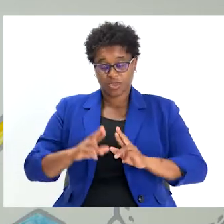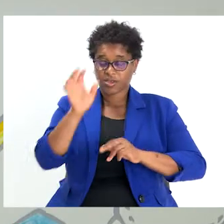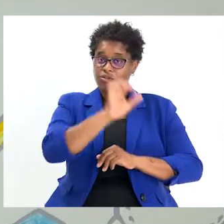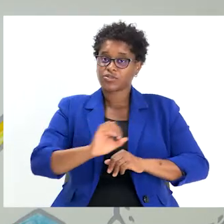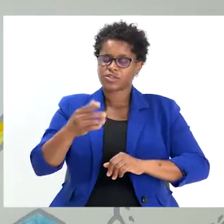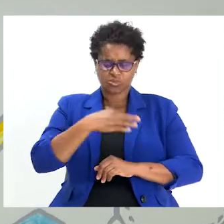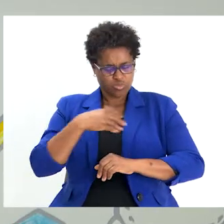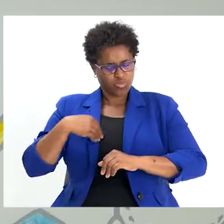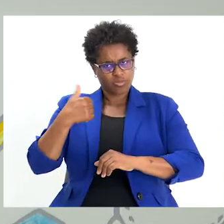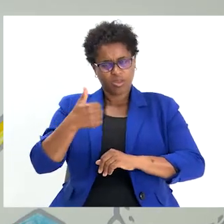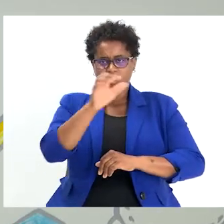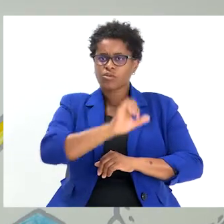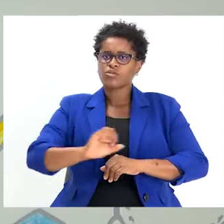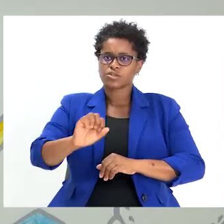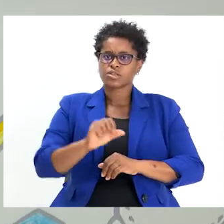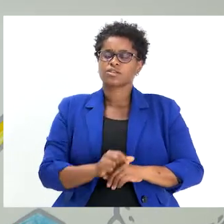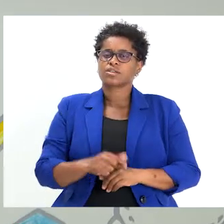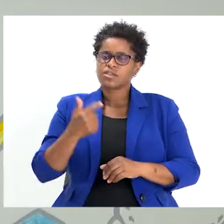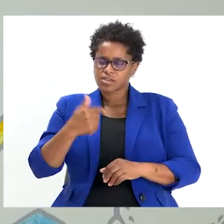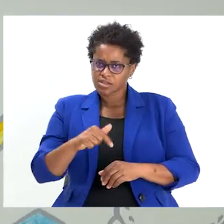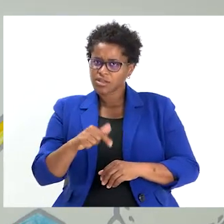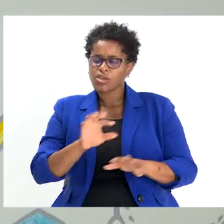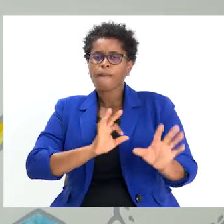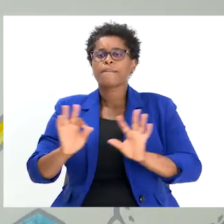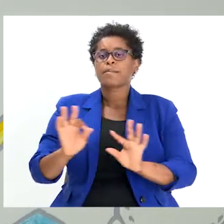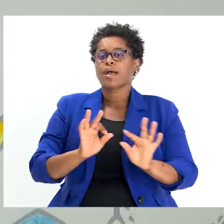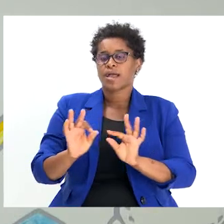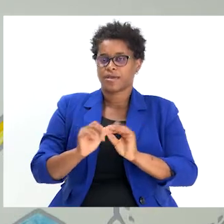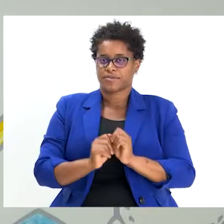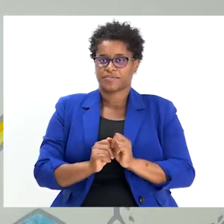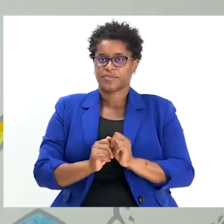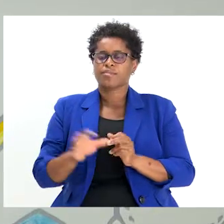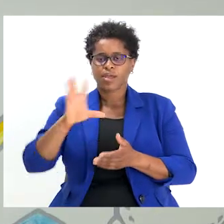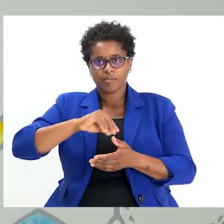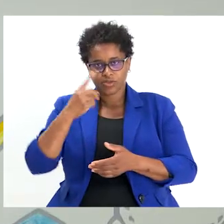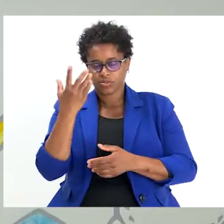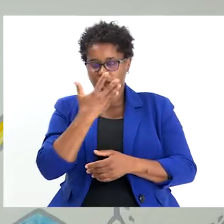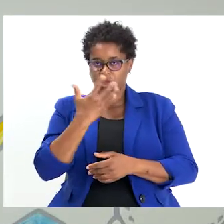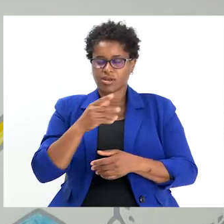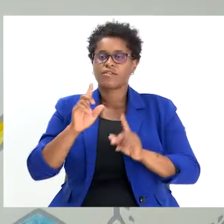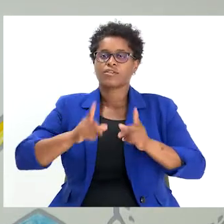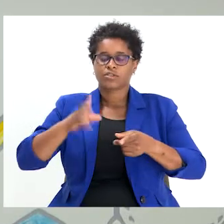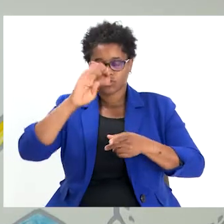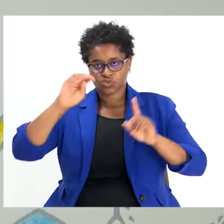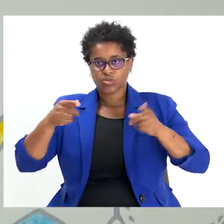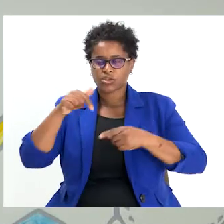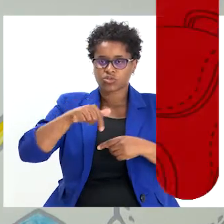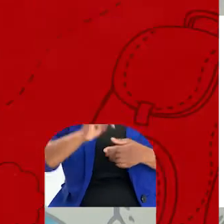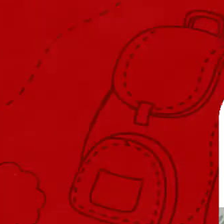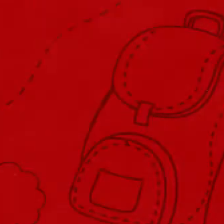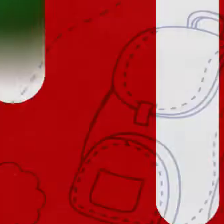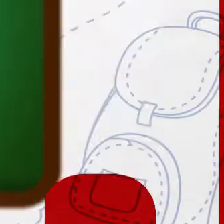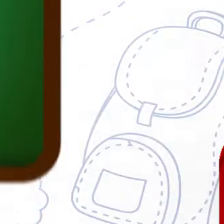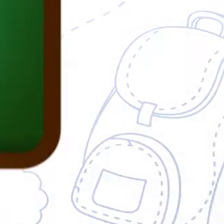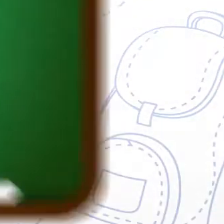esteja tudo bem convosco e que estejam preparados para mais uma aula. Vamos ver o sumário de hoje?